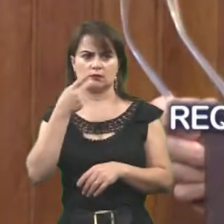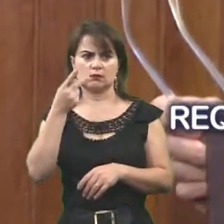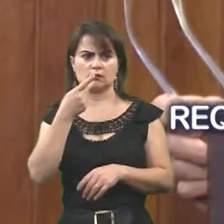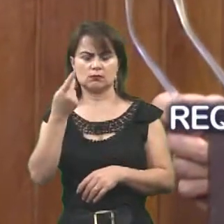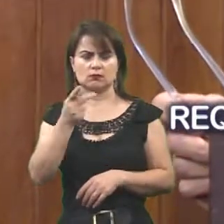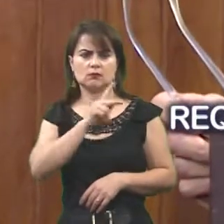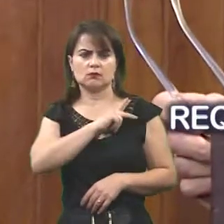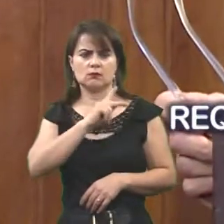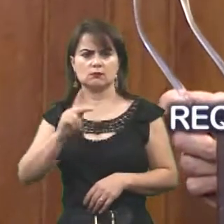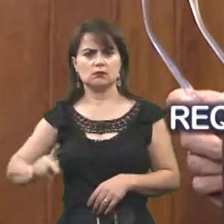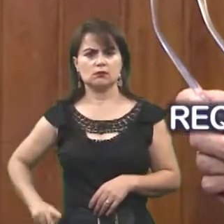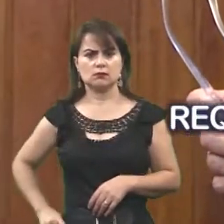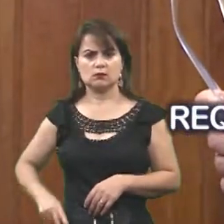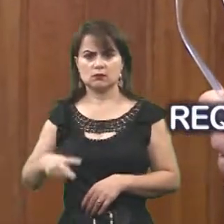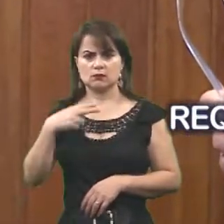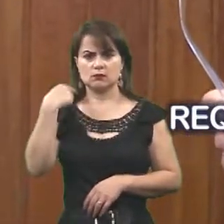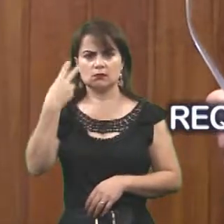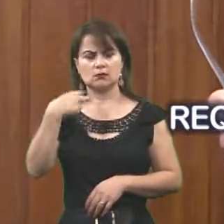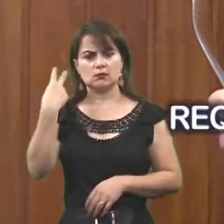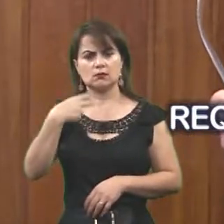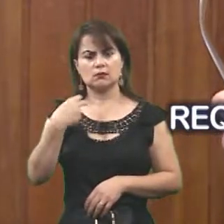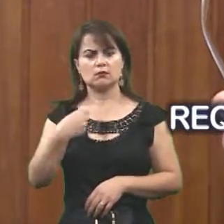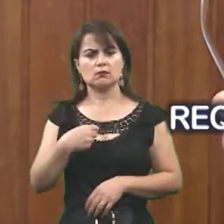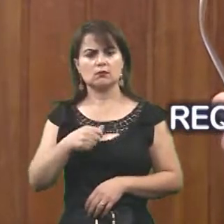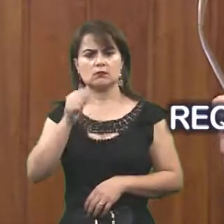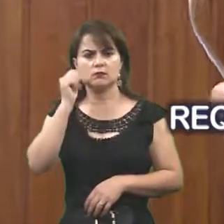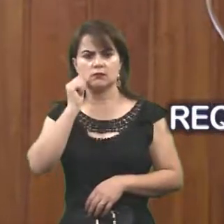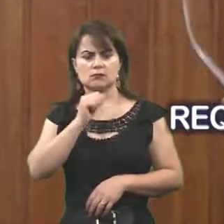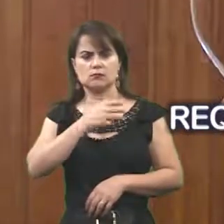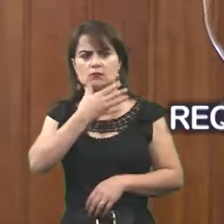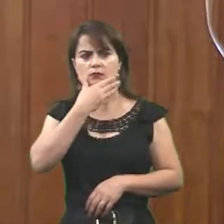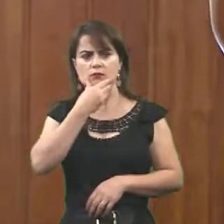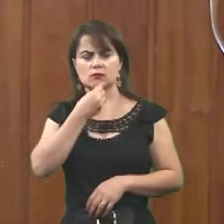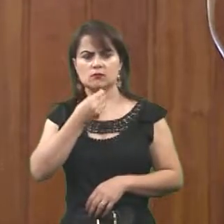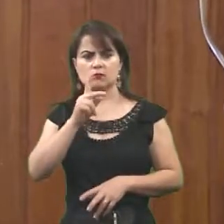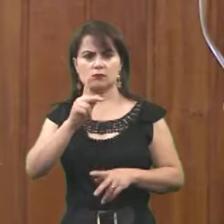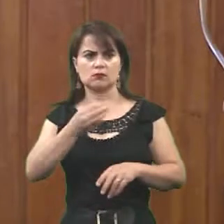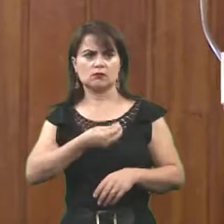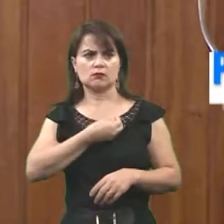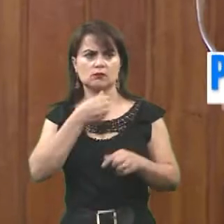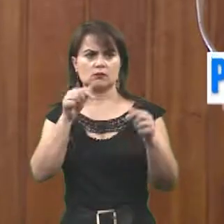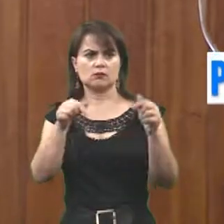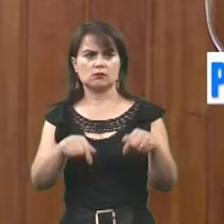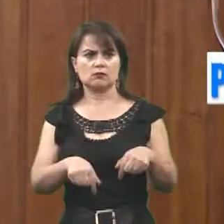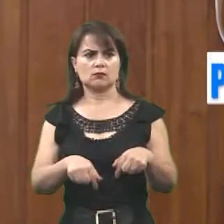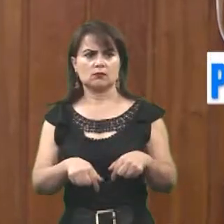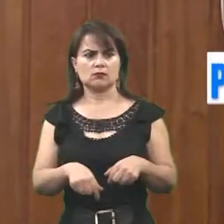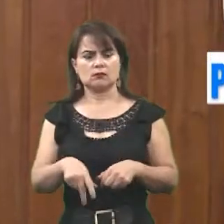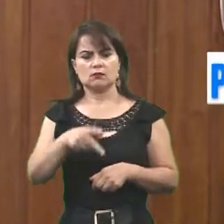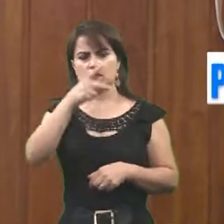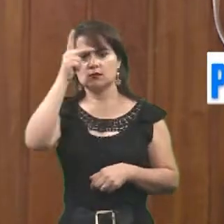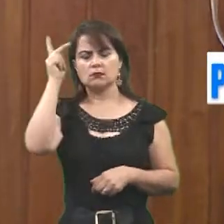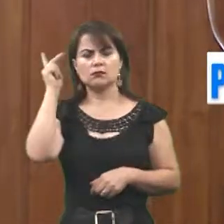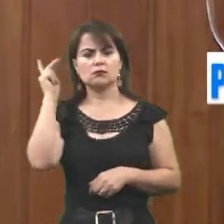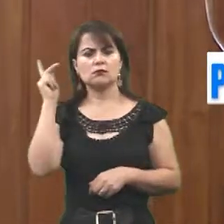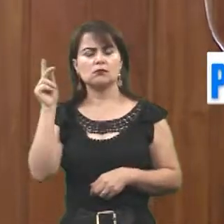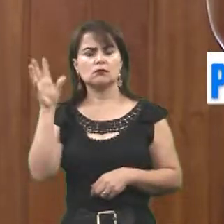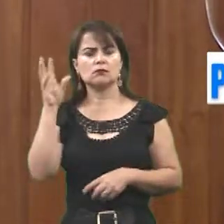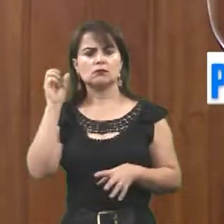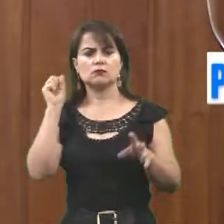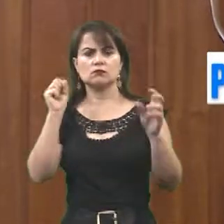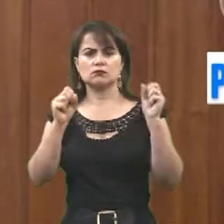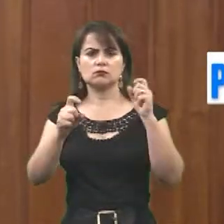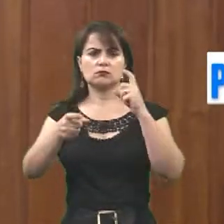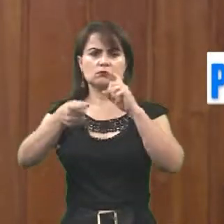Senhores vereadores, senhoras e senhores presentes, telespectadores, ouvintes que nos acompanham nessa